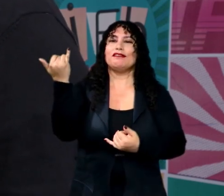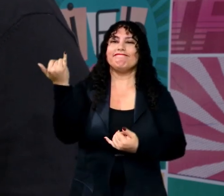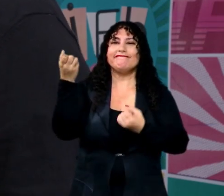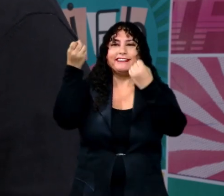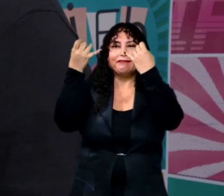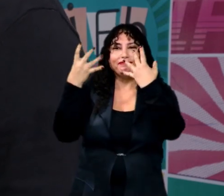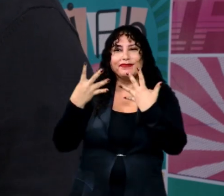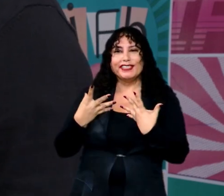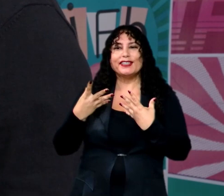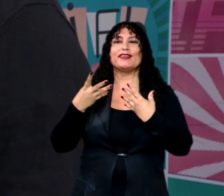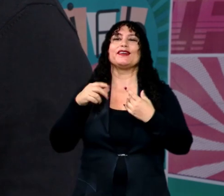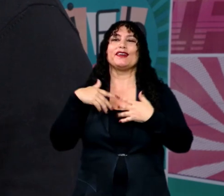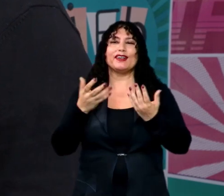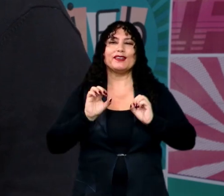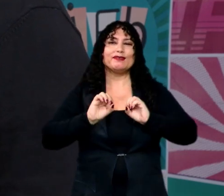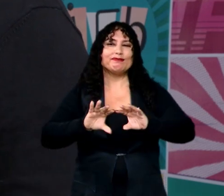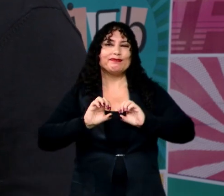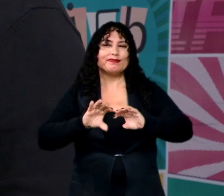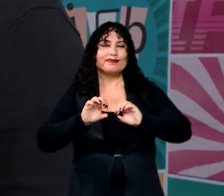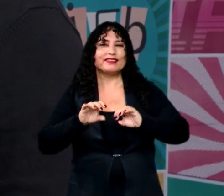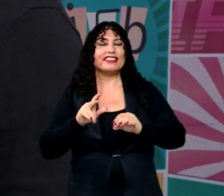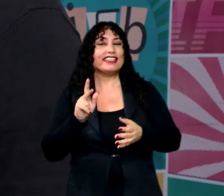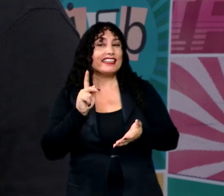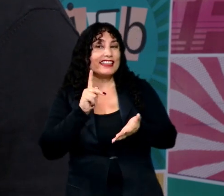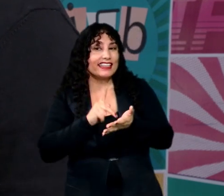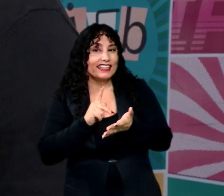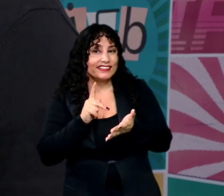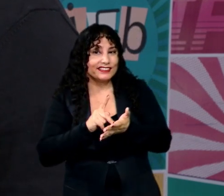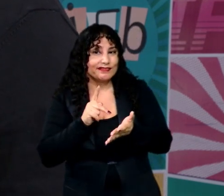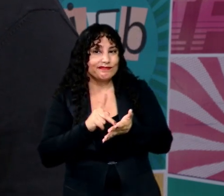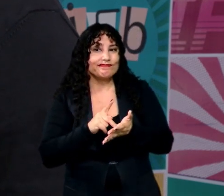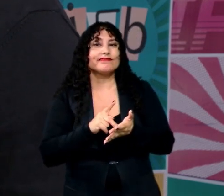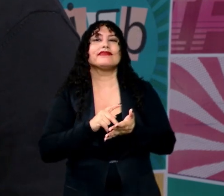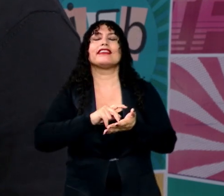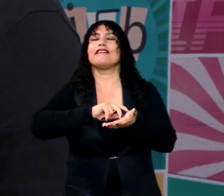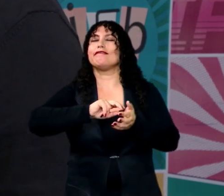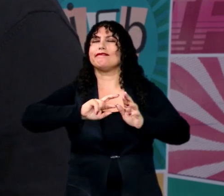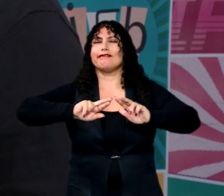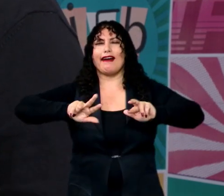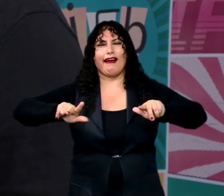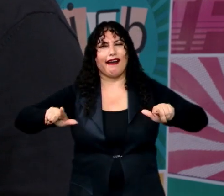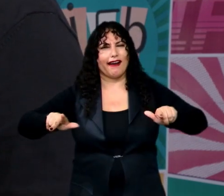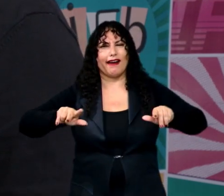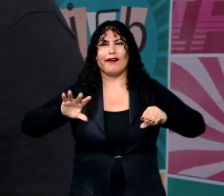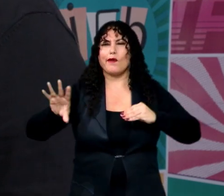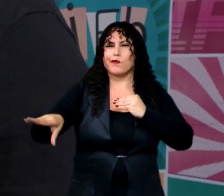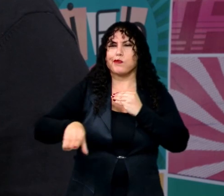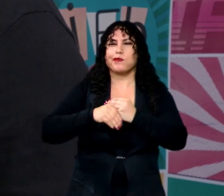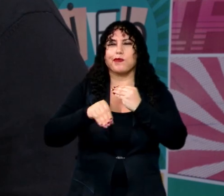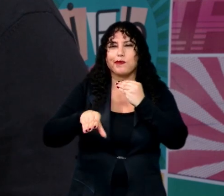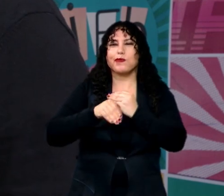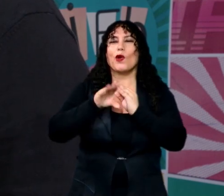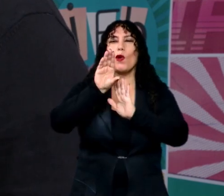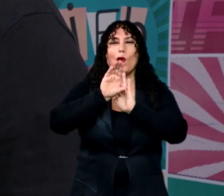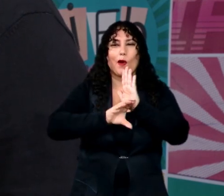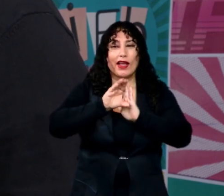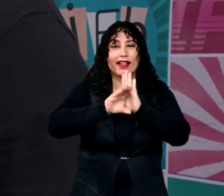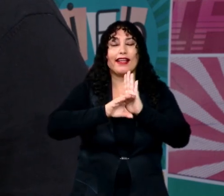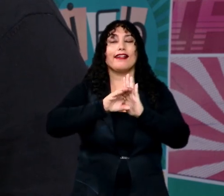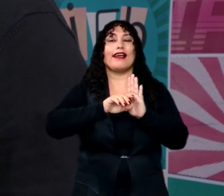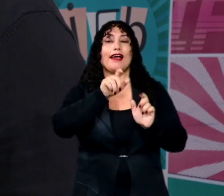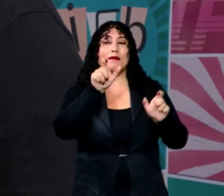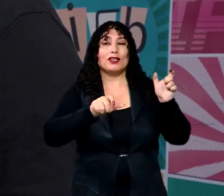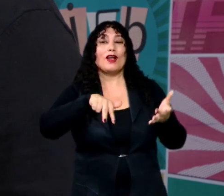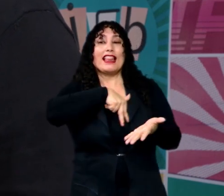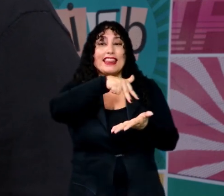aula. E, na verdade, tem várias componentes curriculares onde as pessoas dançam a